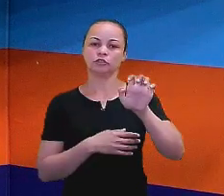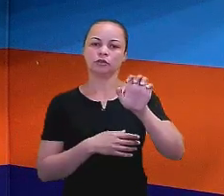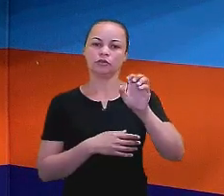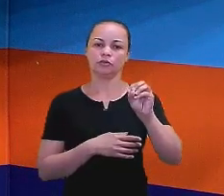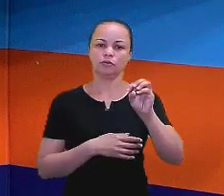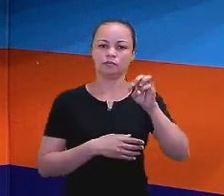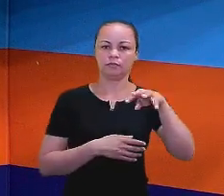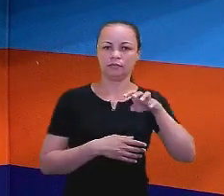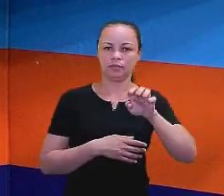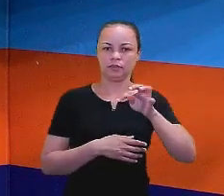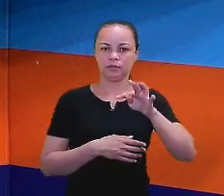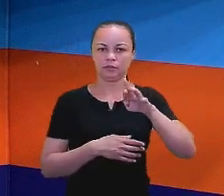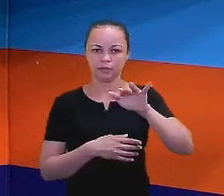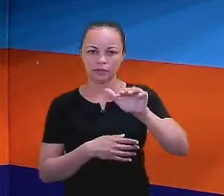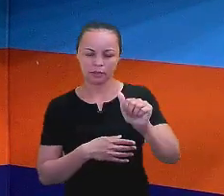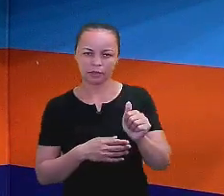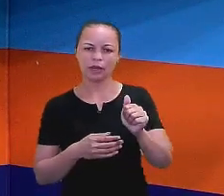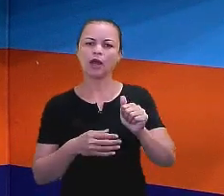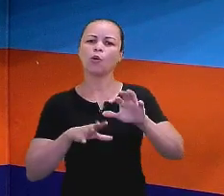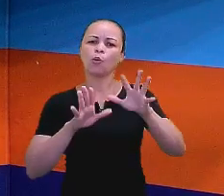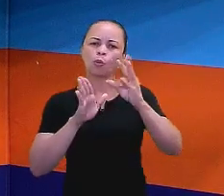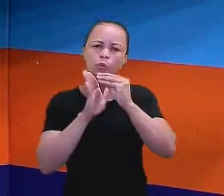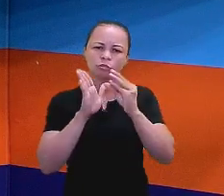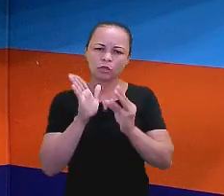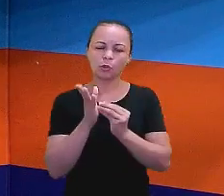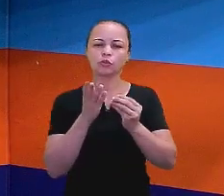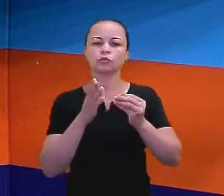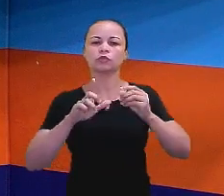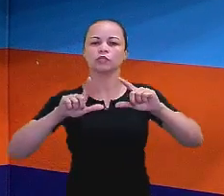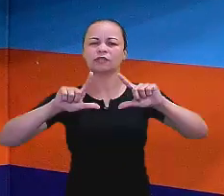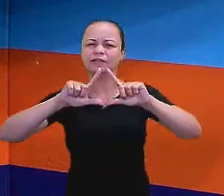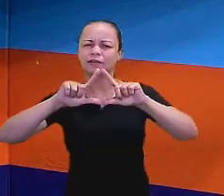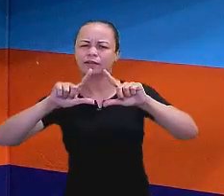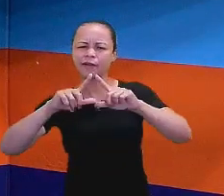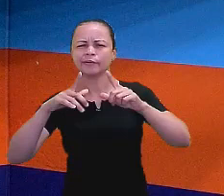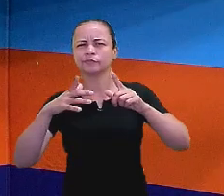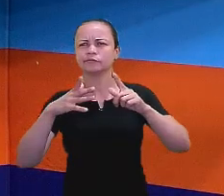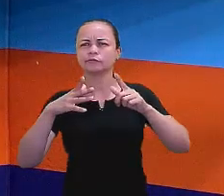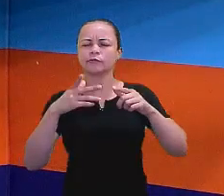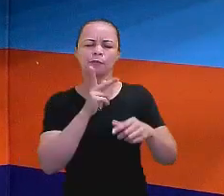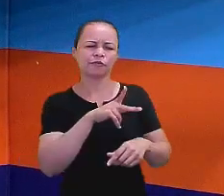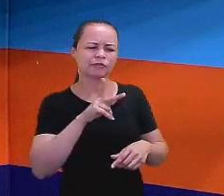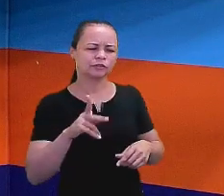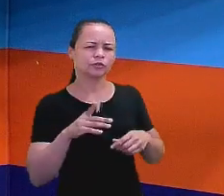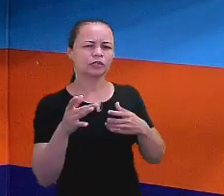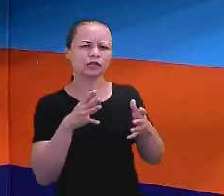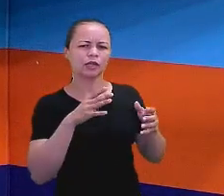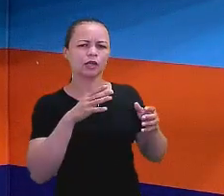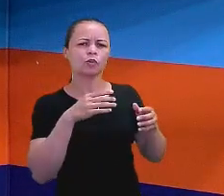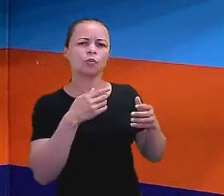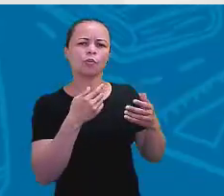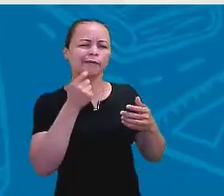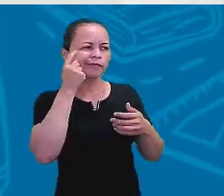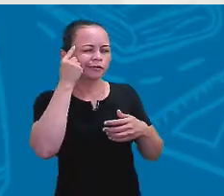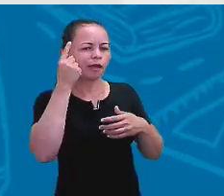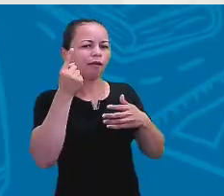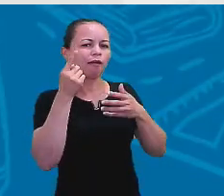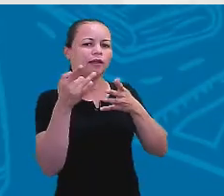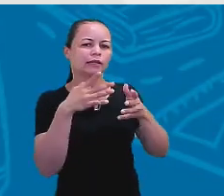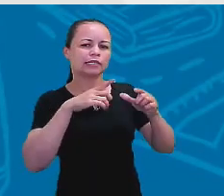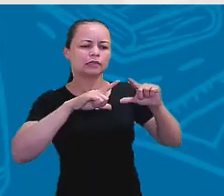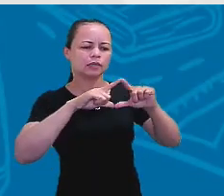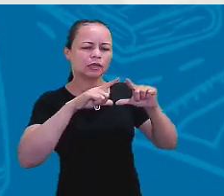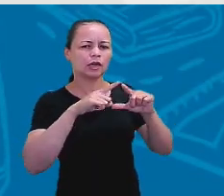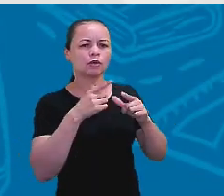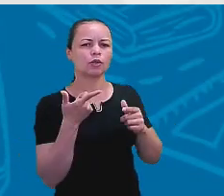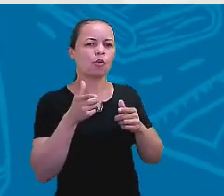trazer o conteúdo de triângulos. Opa, professora, a senhora já trouxe mais ou menos uma ideia de triângulo já em outras aulas, né? Só